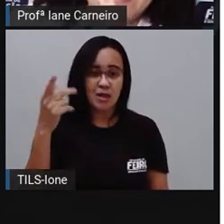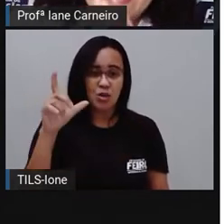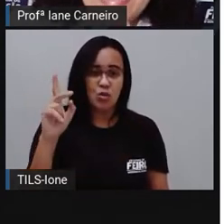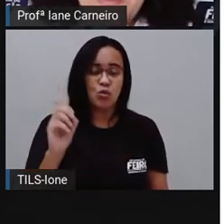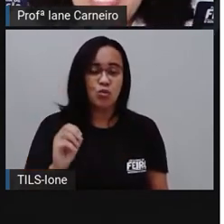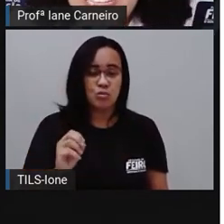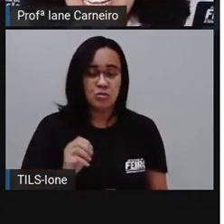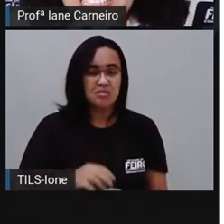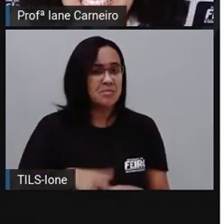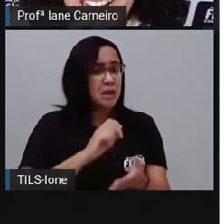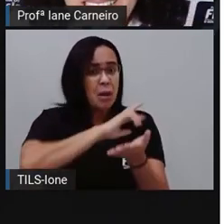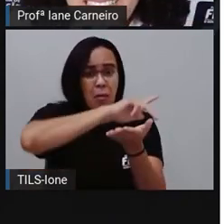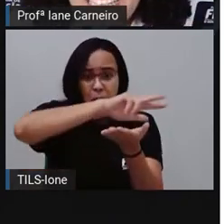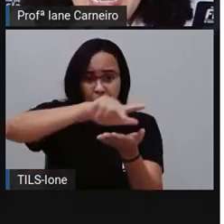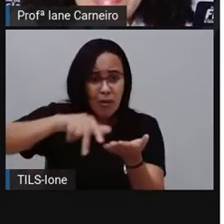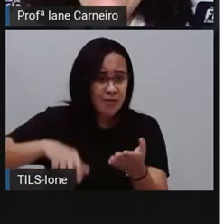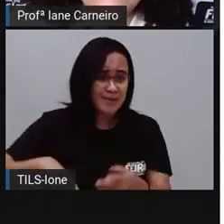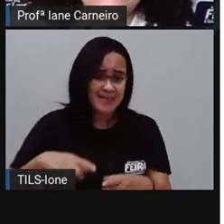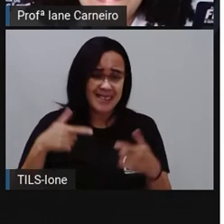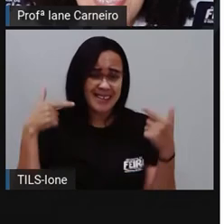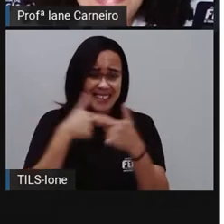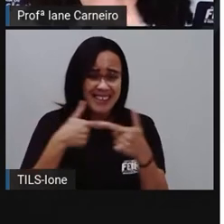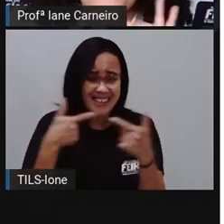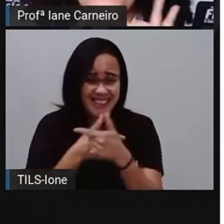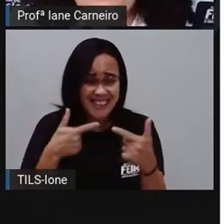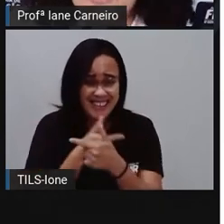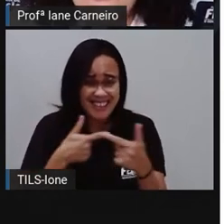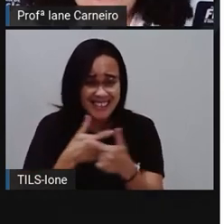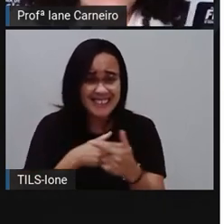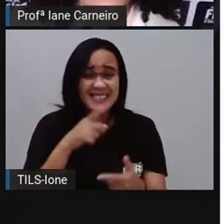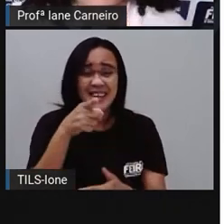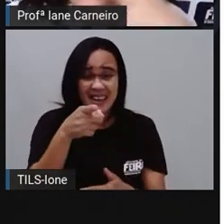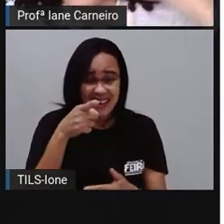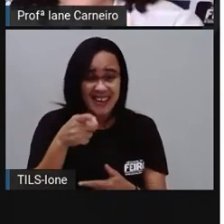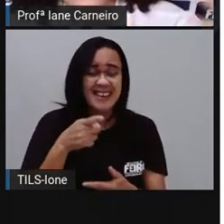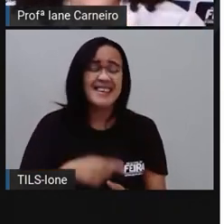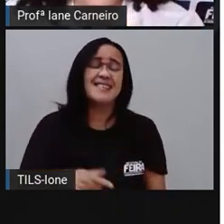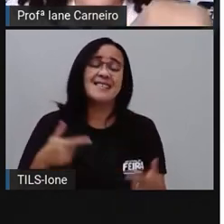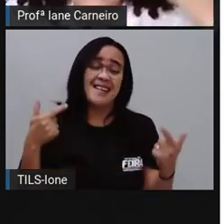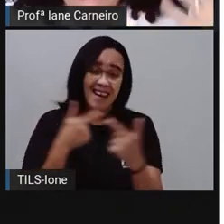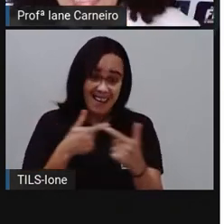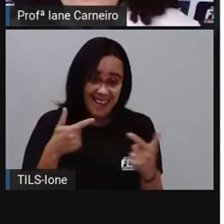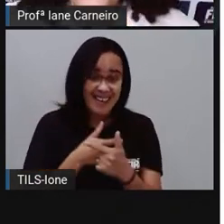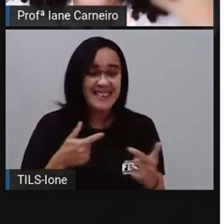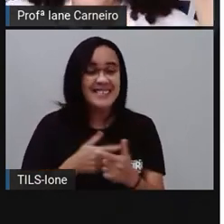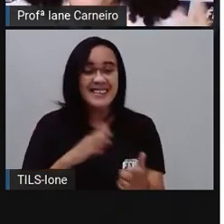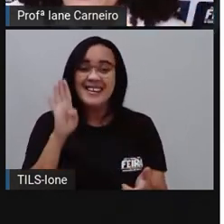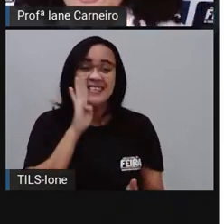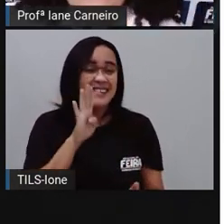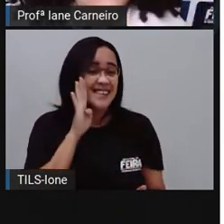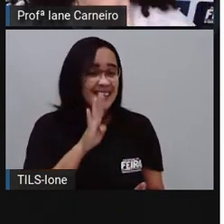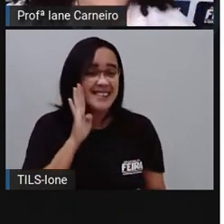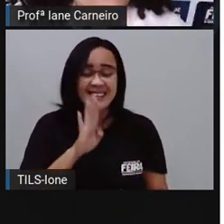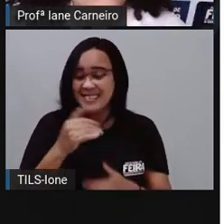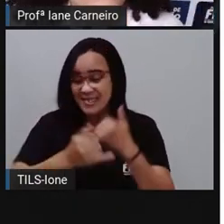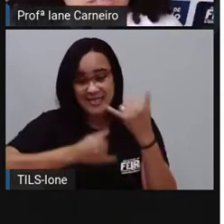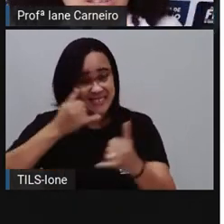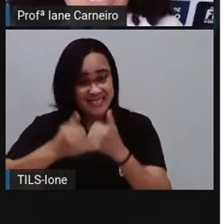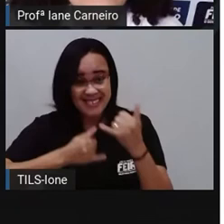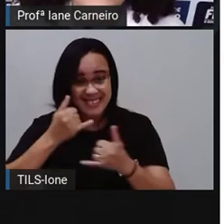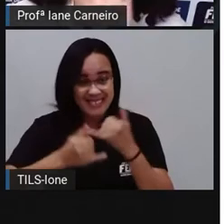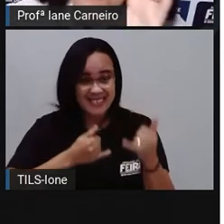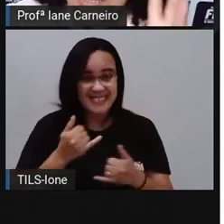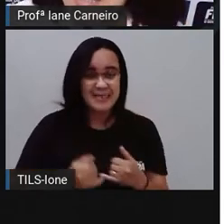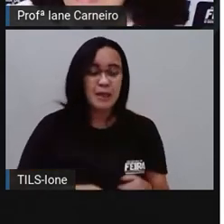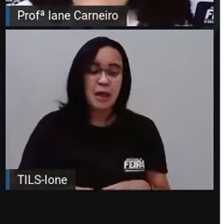Ele canta tanta música engraçada, né? E ele é muito, assim, legal, divertido, né? E também, quando tem que